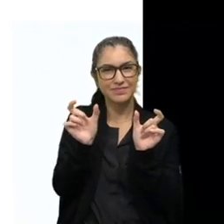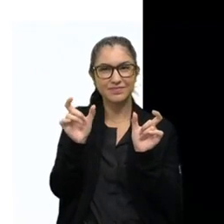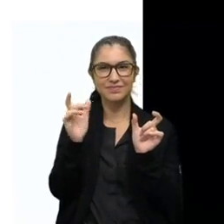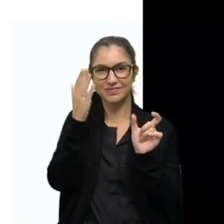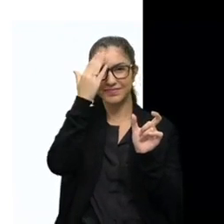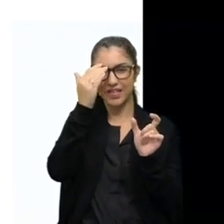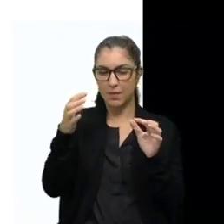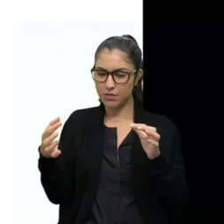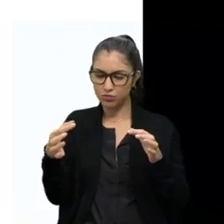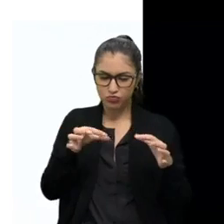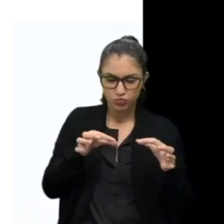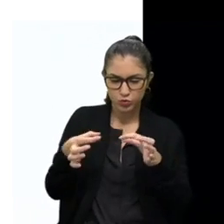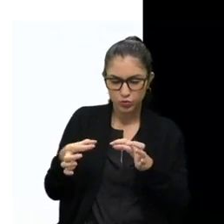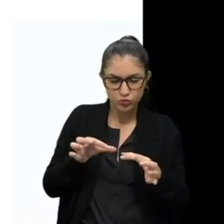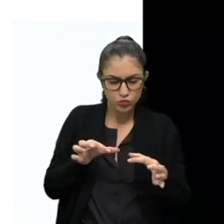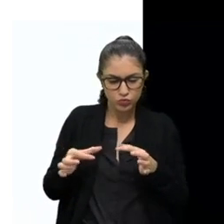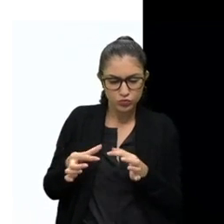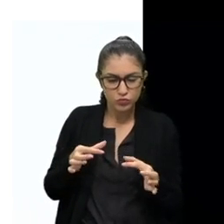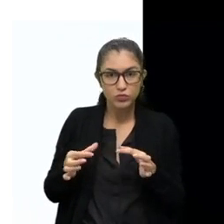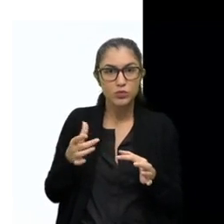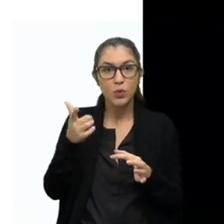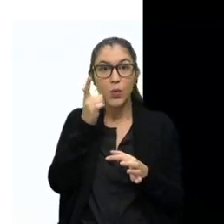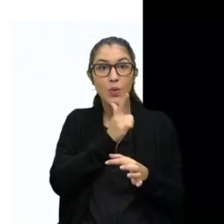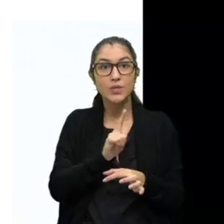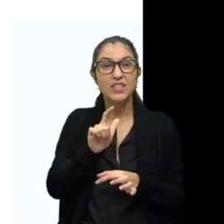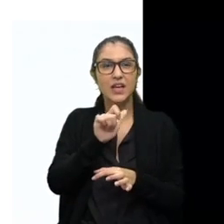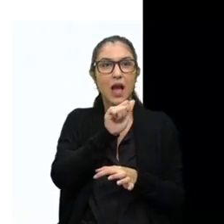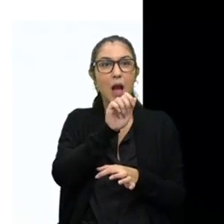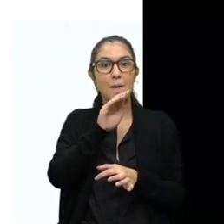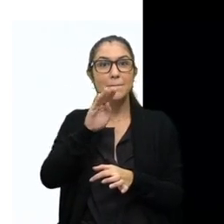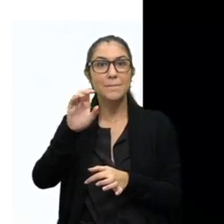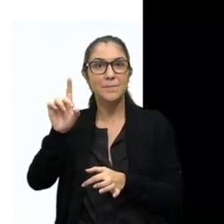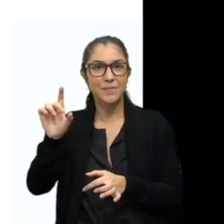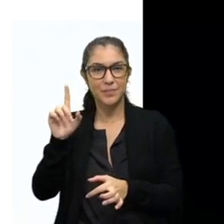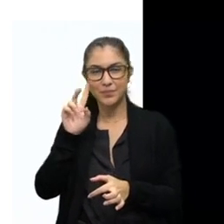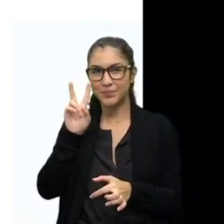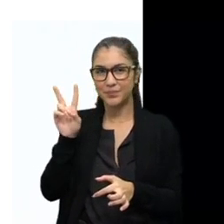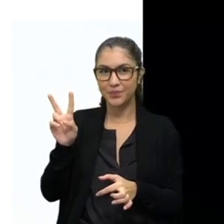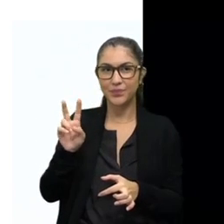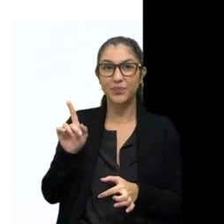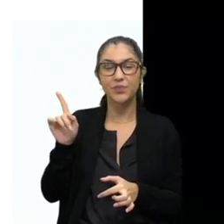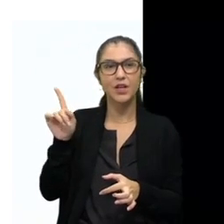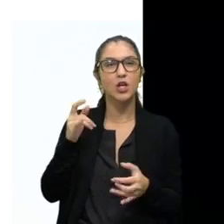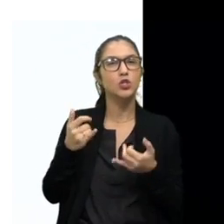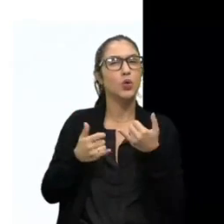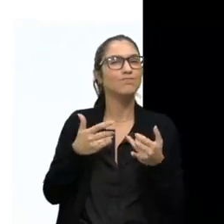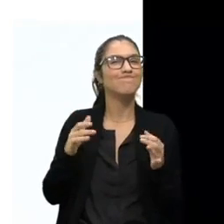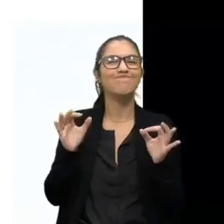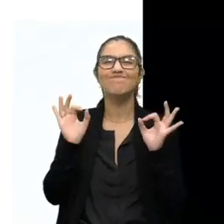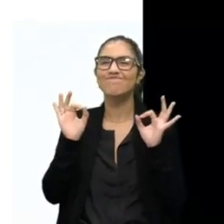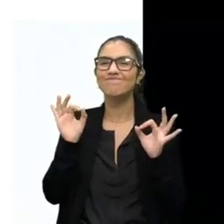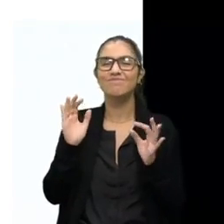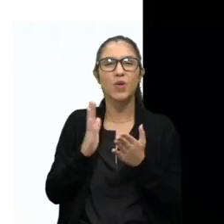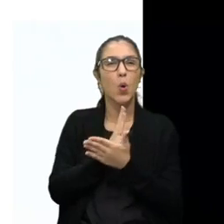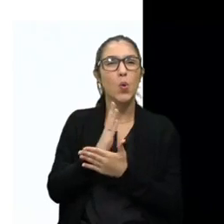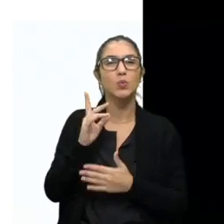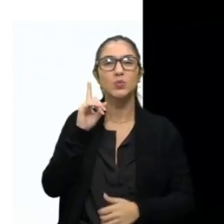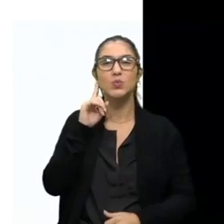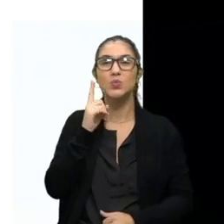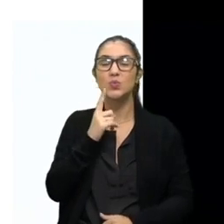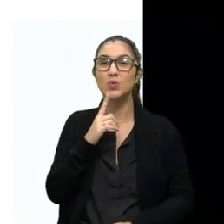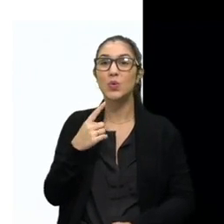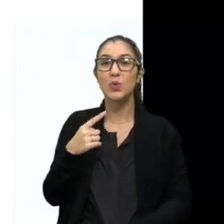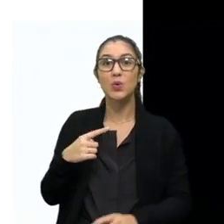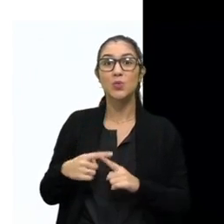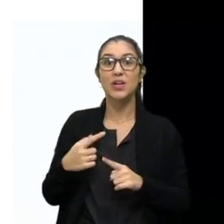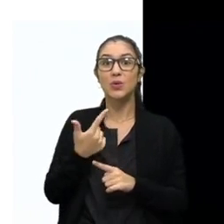um dominó, quebra-cabeça, para montar o alfabeto. O que eu queria pontuar aqui para vocês? Esse jogo é ótimo para alunos surdos, porque eles não